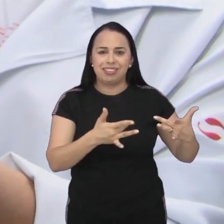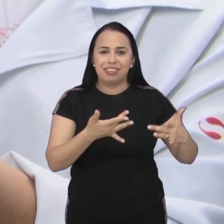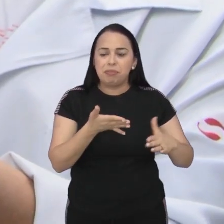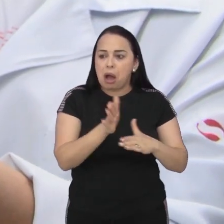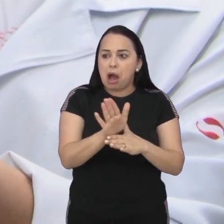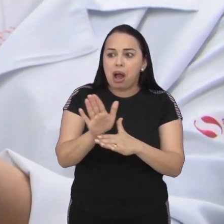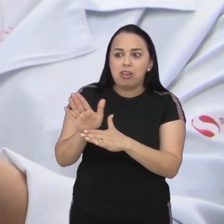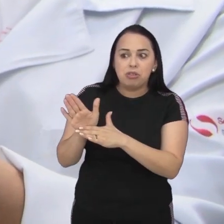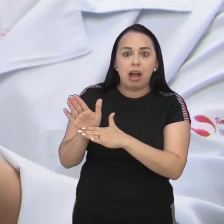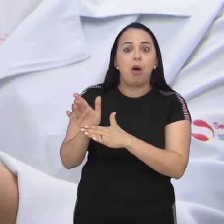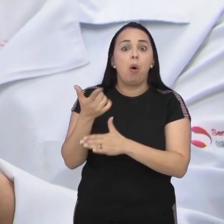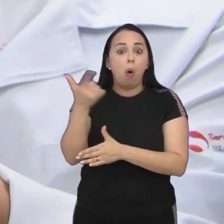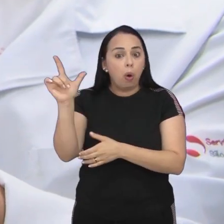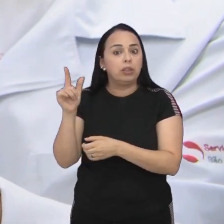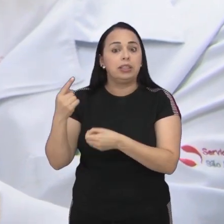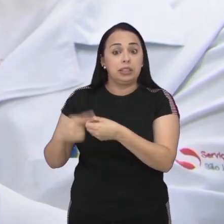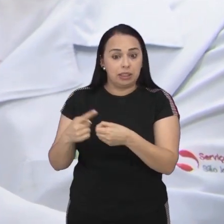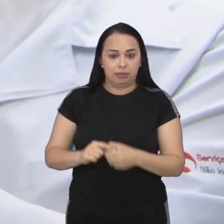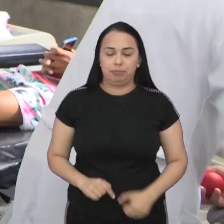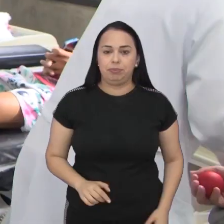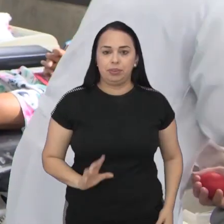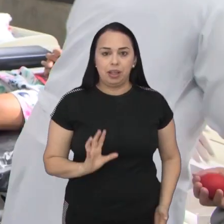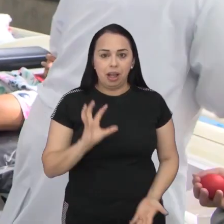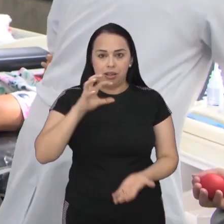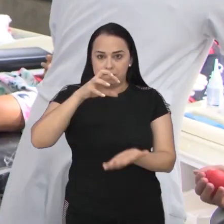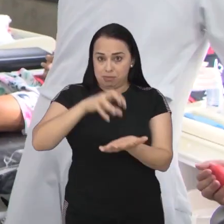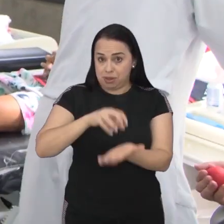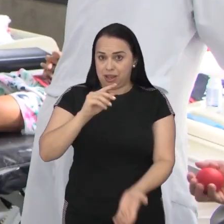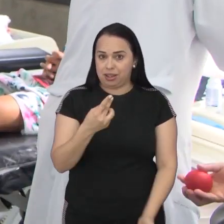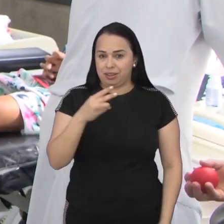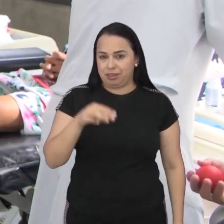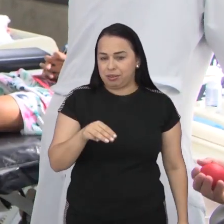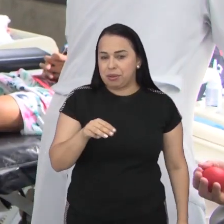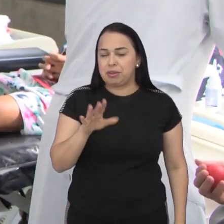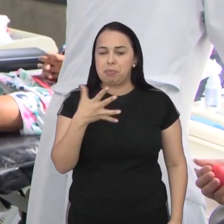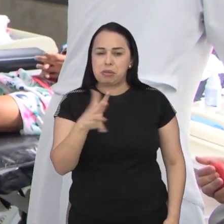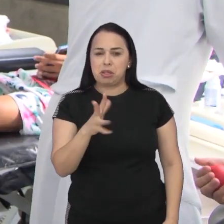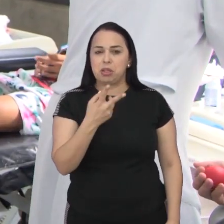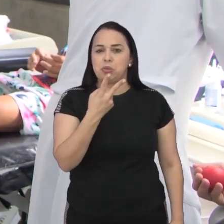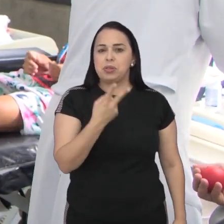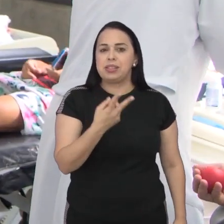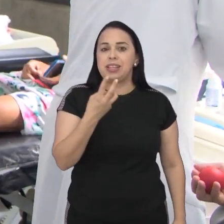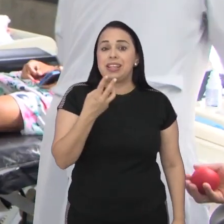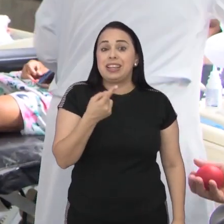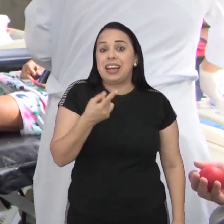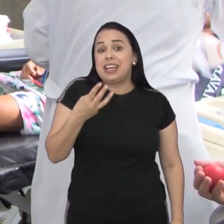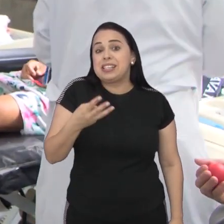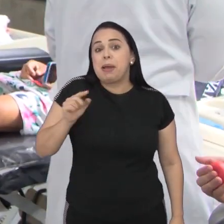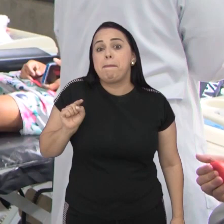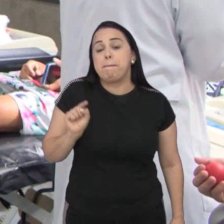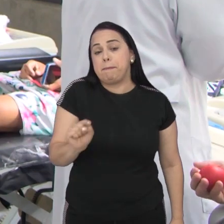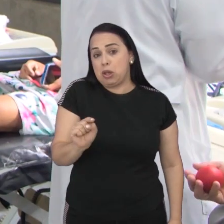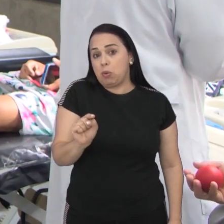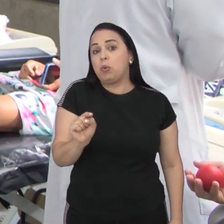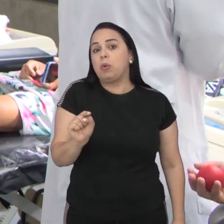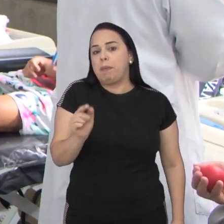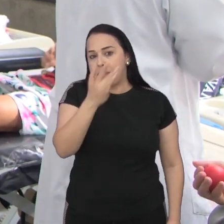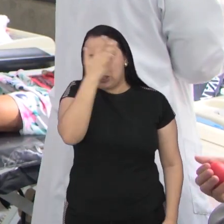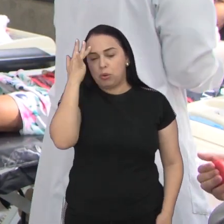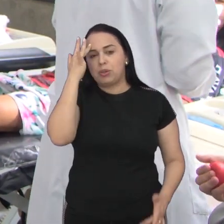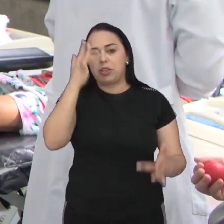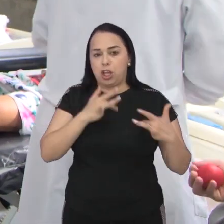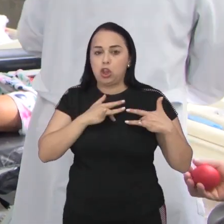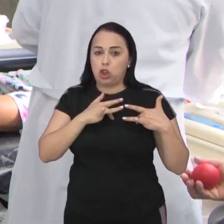suficiente até para atender outras cidades. Na verdade, hoje o serviço ele tem algo em torno de 213 mil doadores que em algum momento já